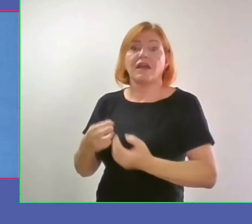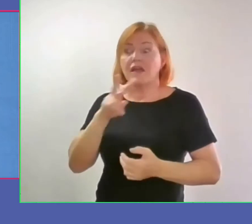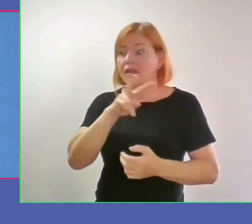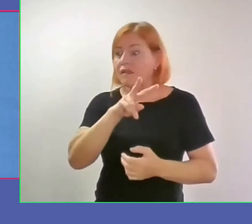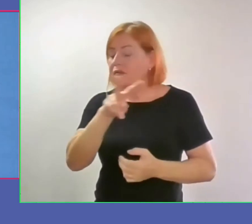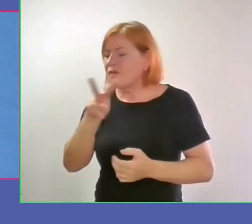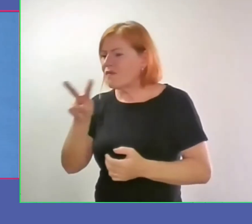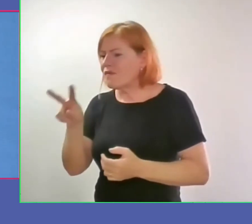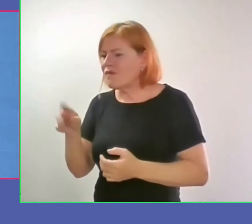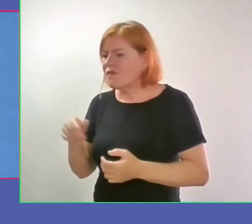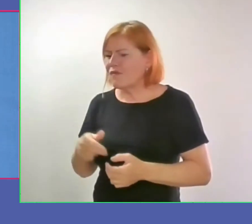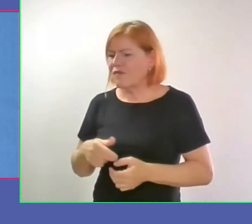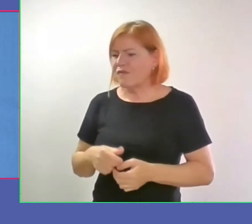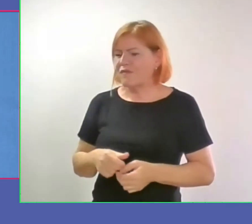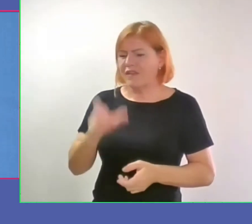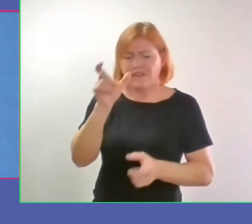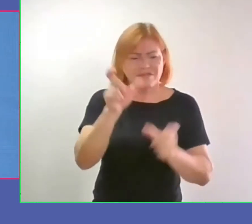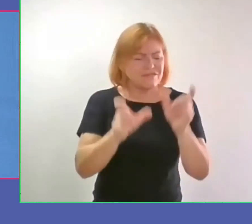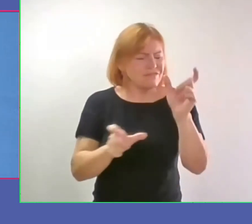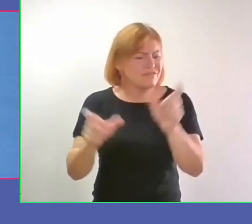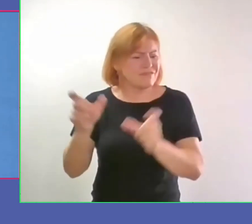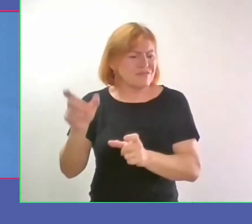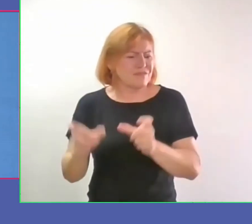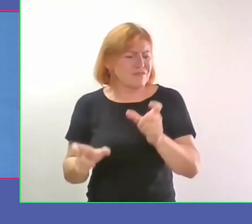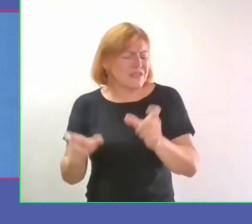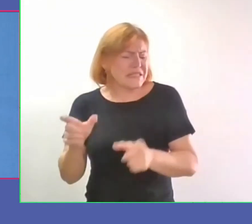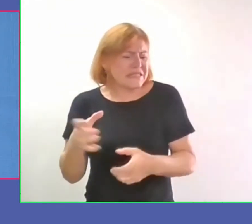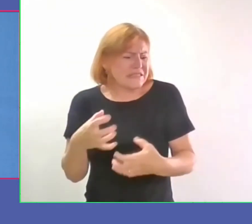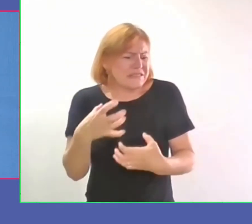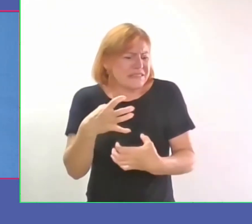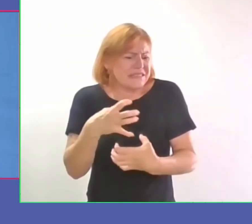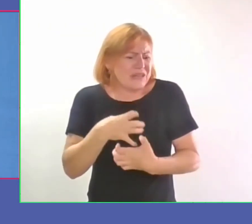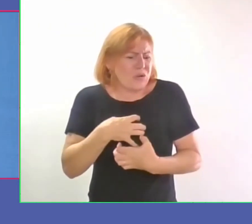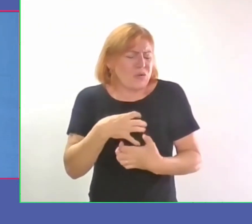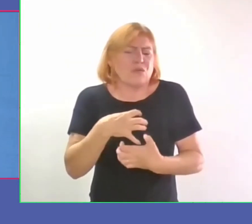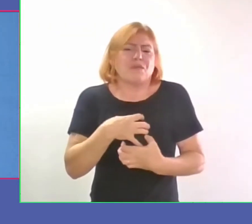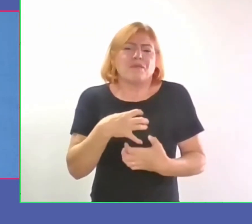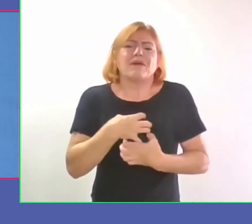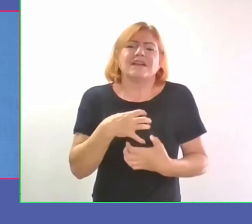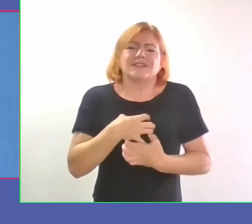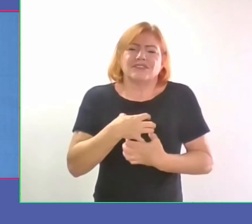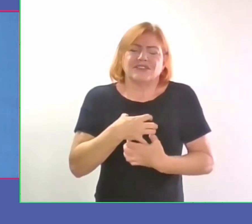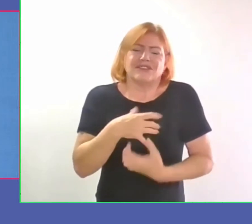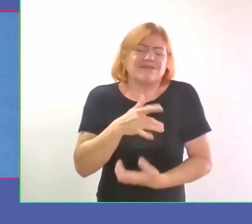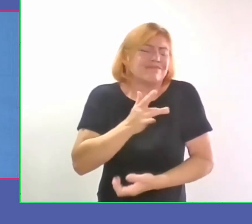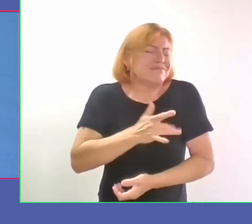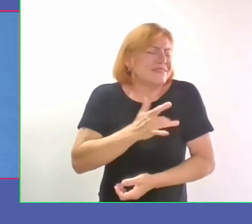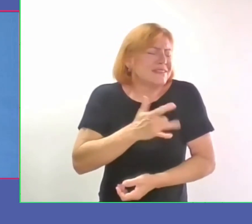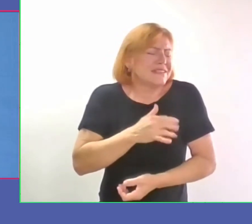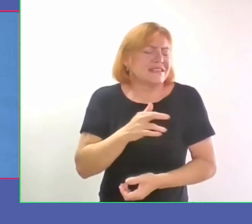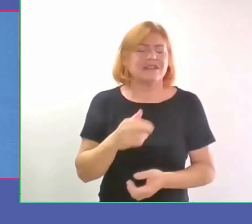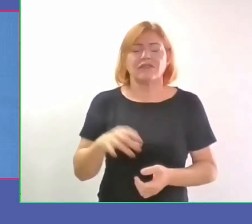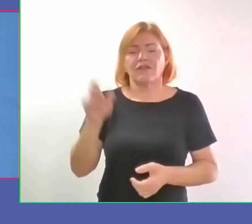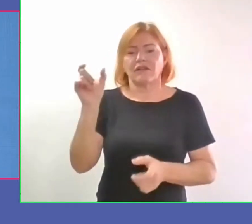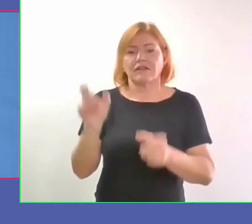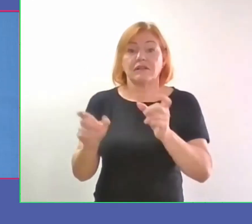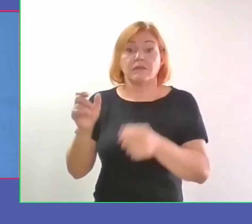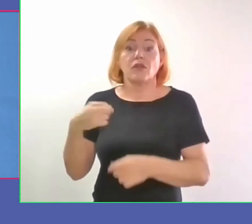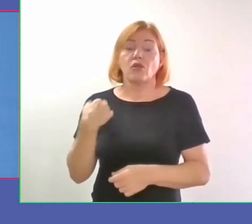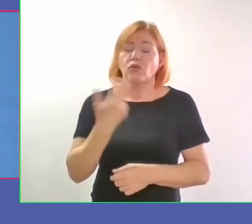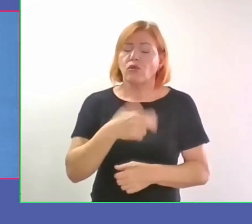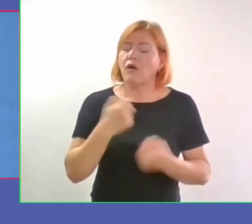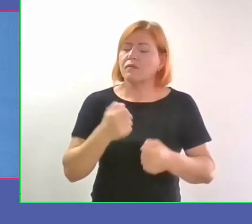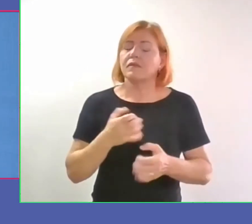exemplo, o rei nos deu o exemplo. Precisamos aprender a ter empatia, passar a nos